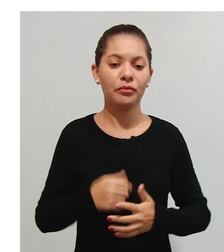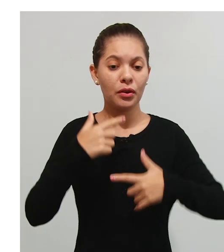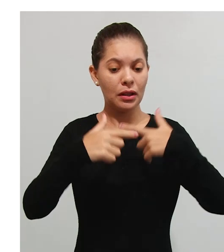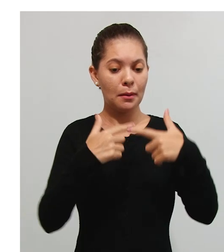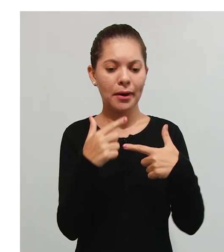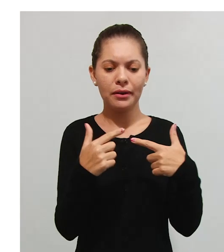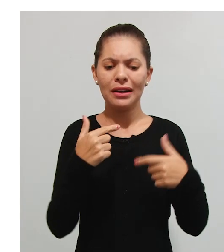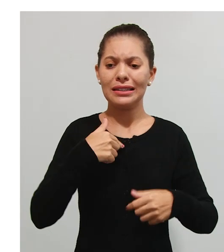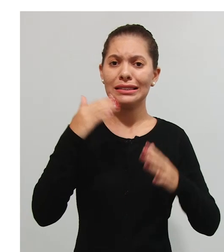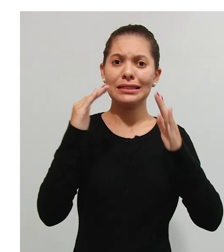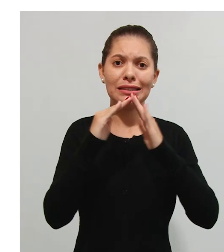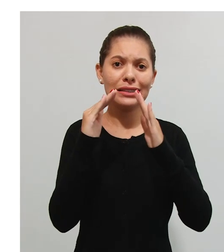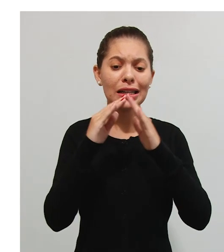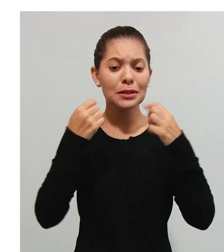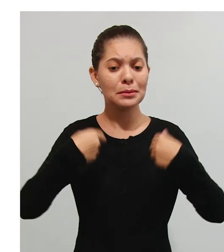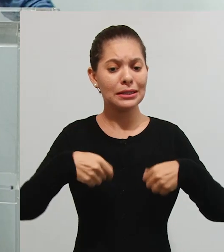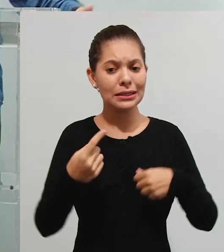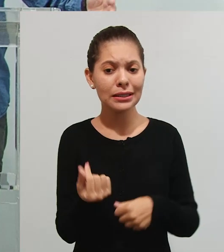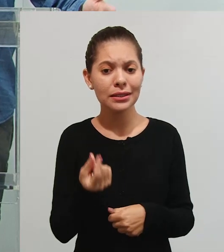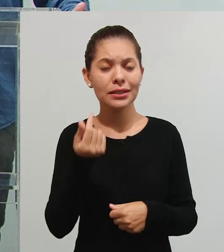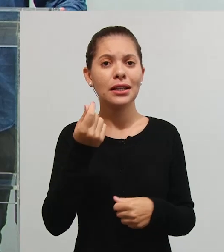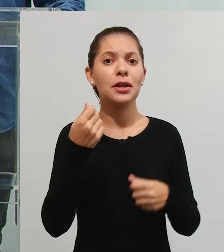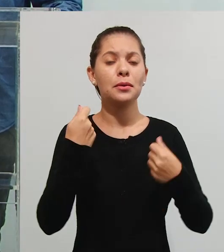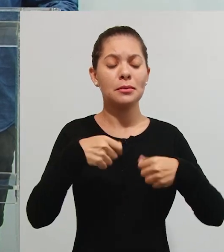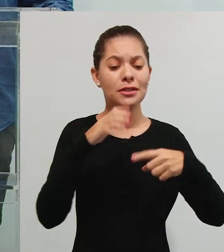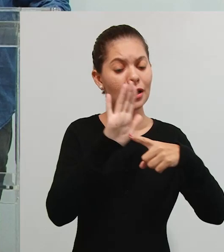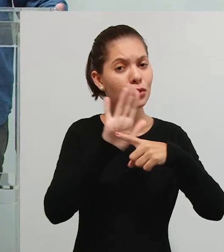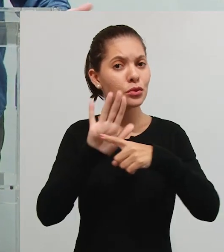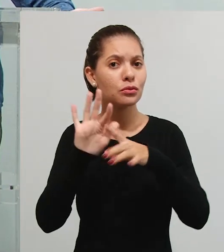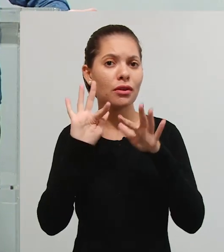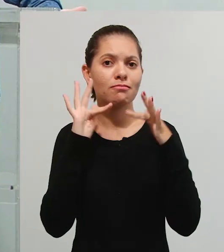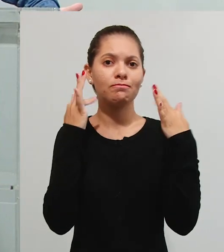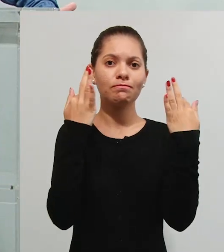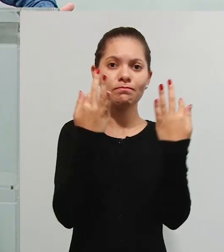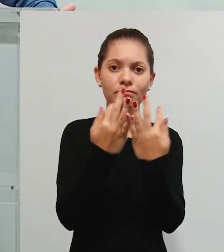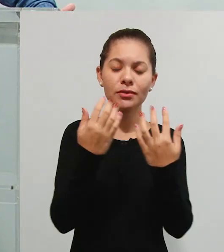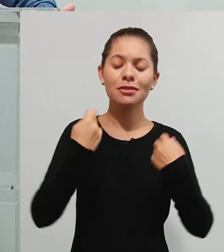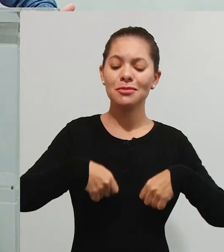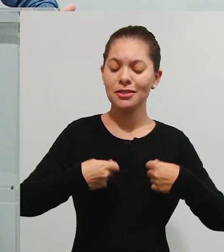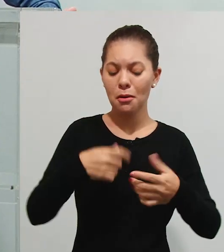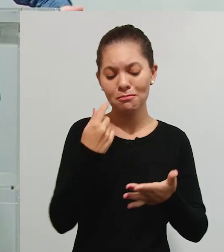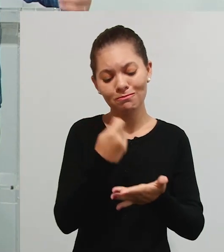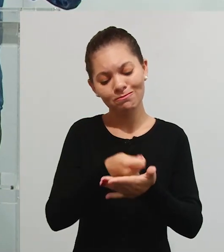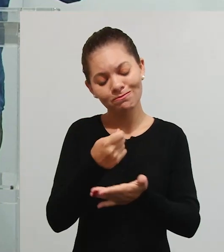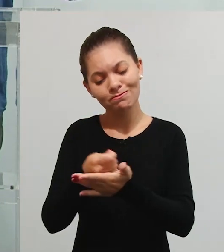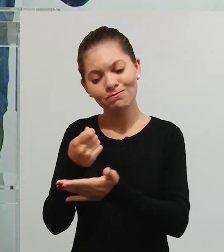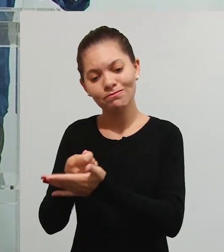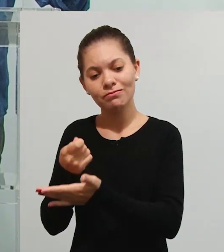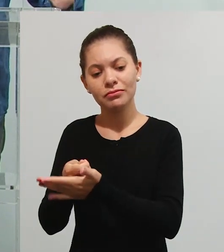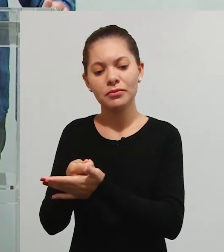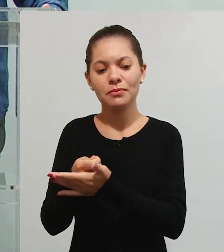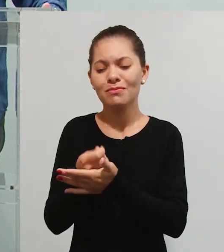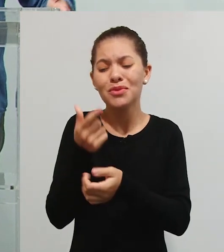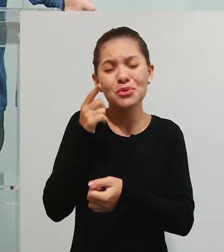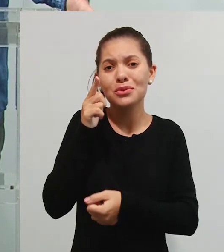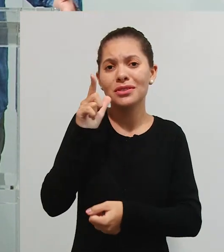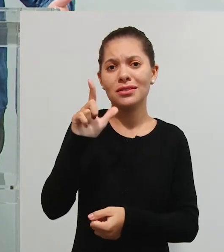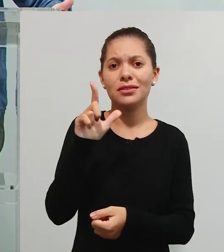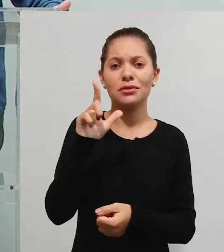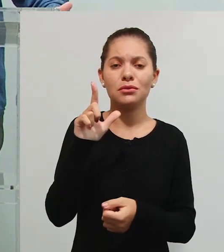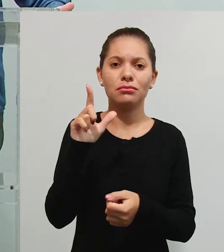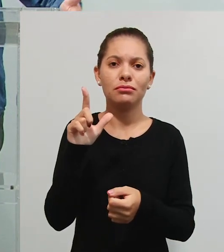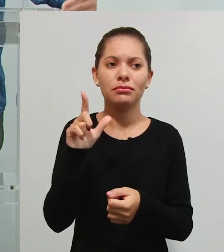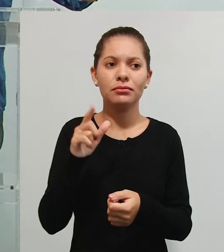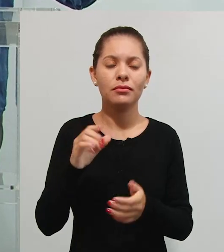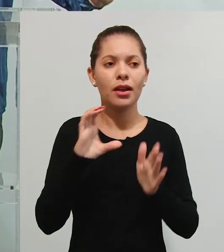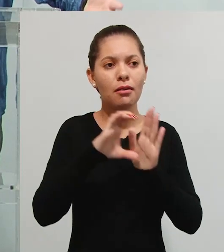eu tenho que colocar dinheiro aqui dentro de casa, eu tenho que sustentar minha família, tenho que pagar as minhas contas, mas eu não consigo um emprego com o meu